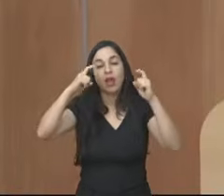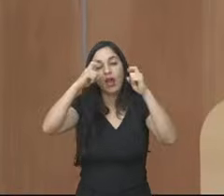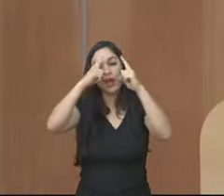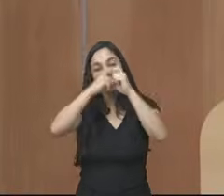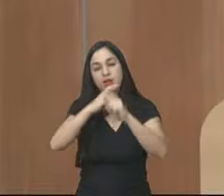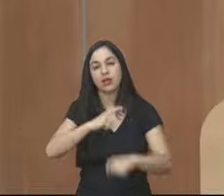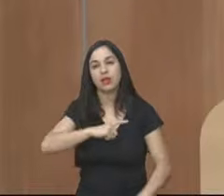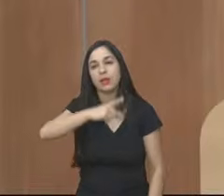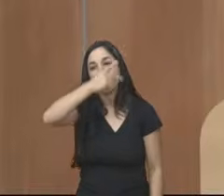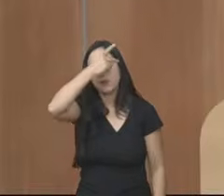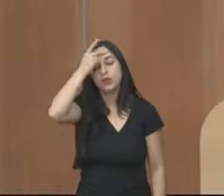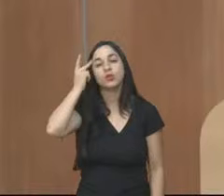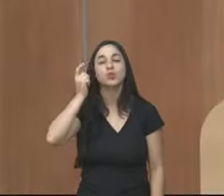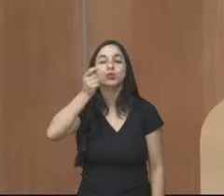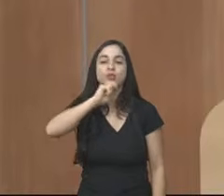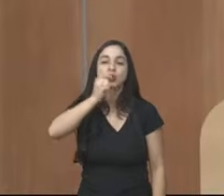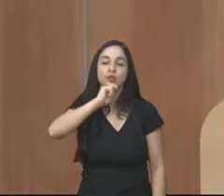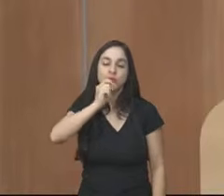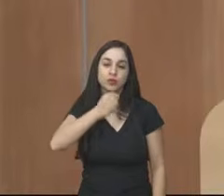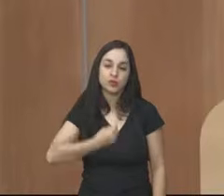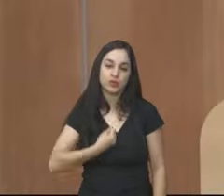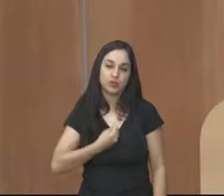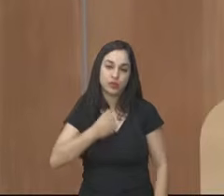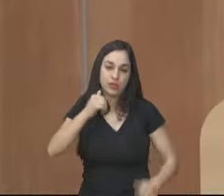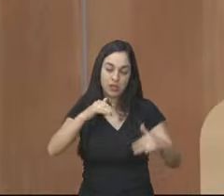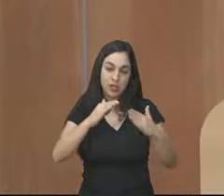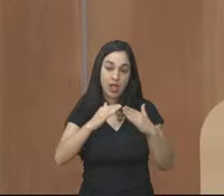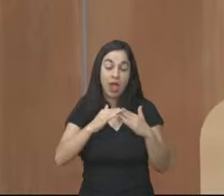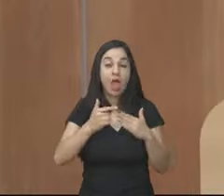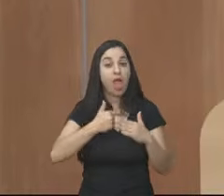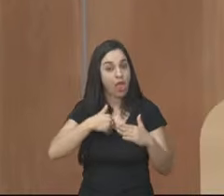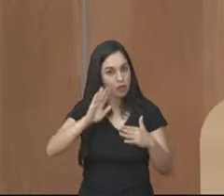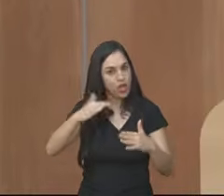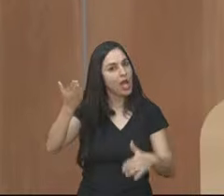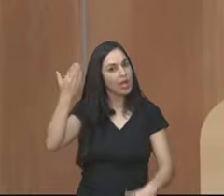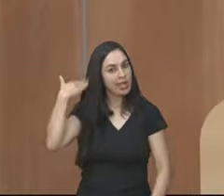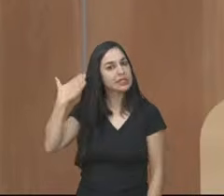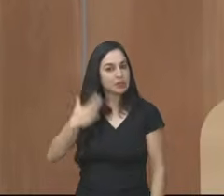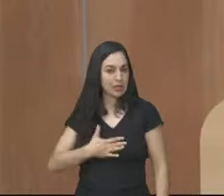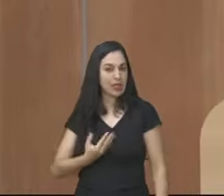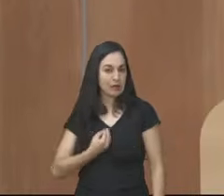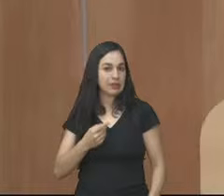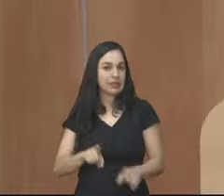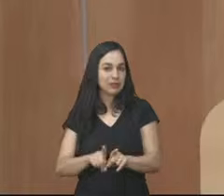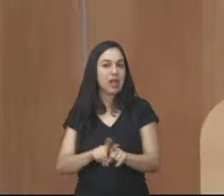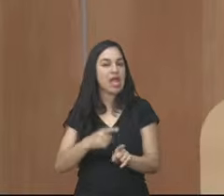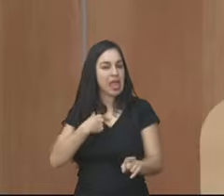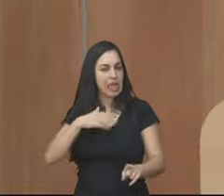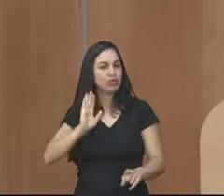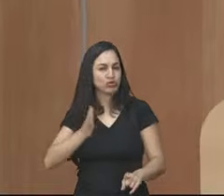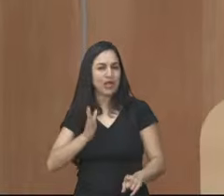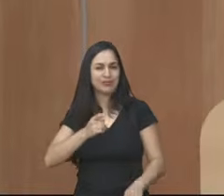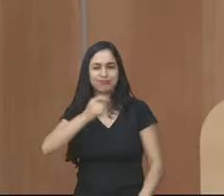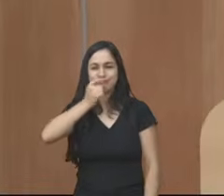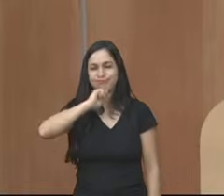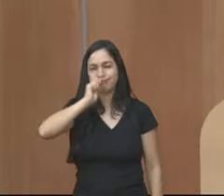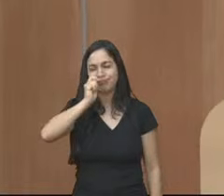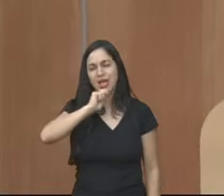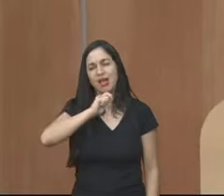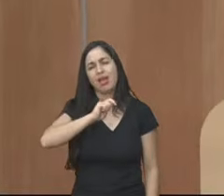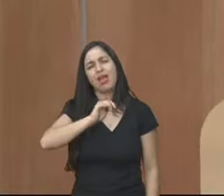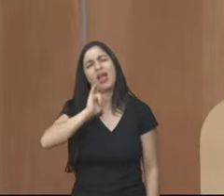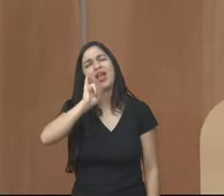dependente químico vivendo na tua casa. Eu que já usei drogas, eu sei que é uma situação muito triste. A pessoa está